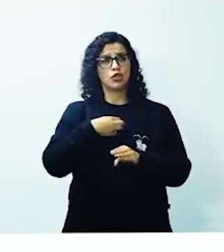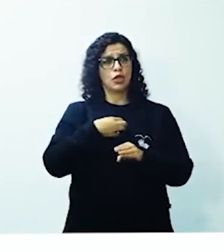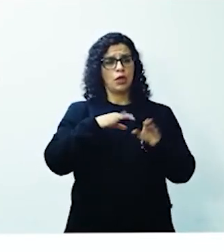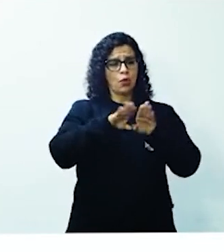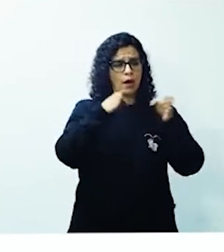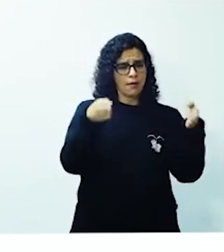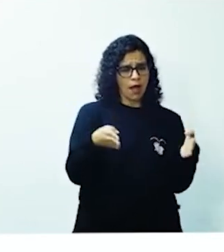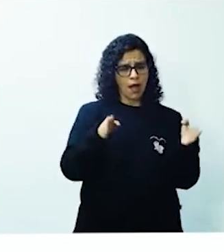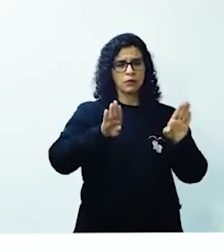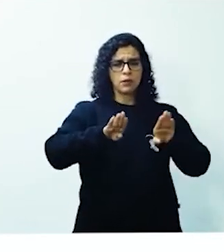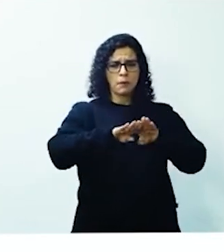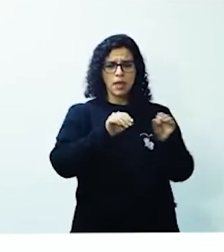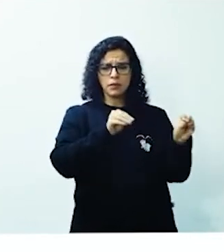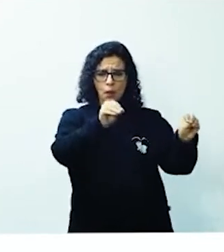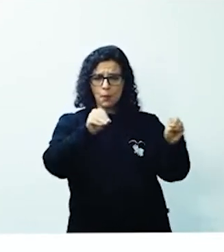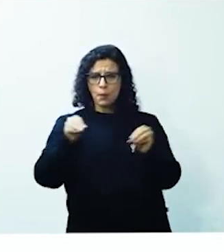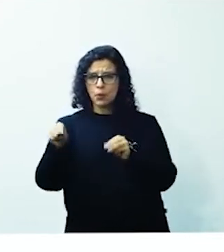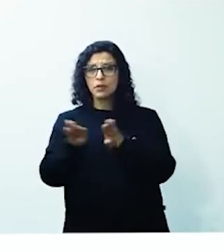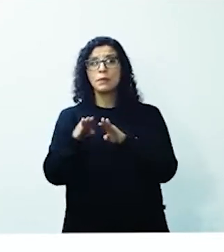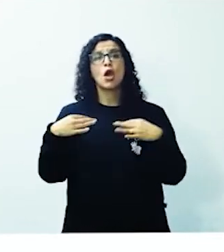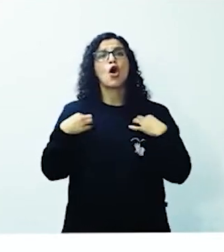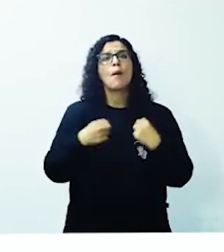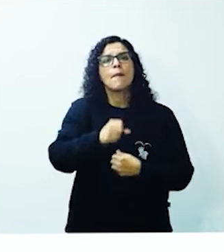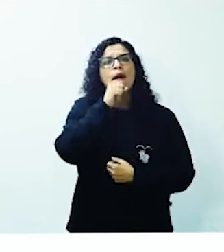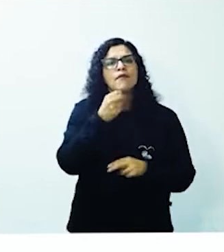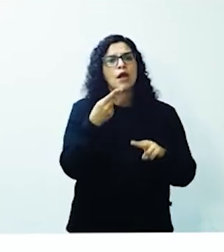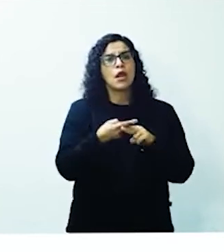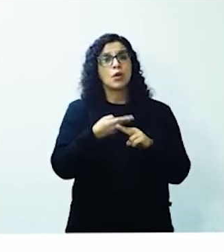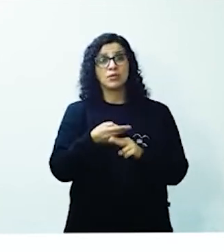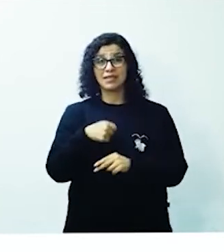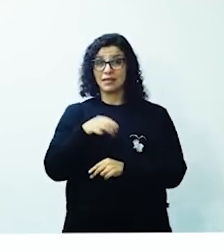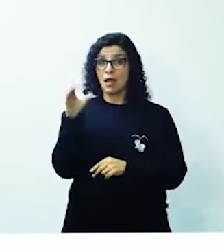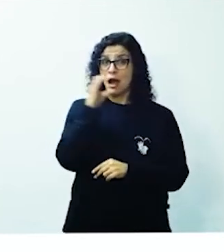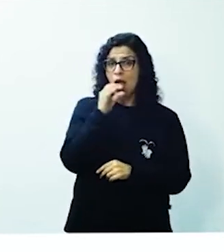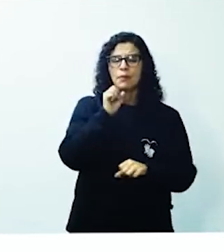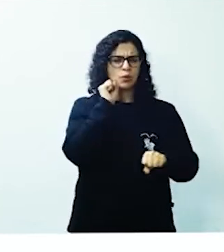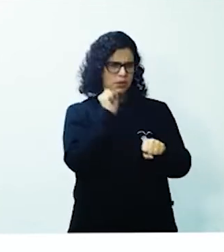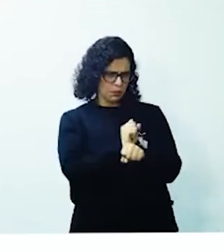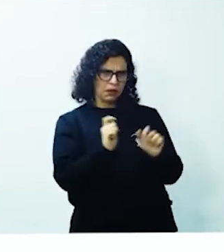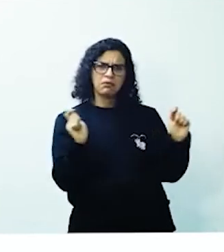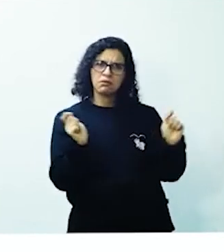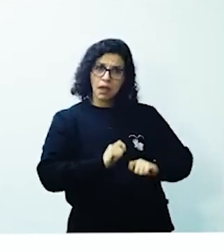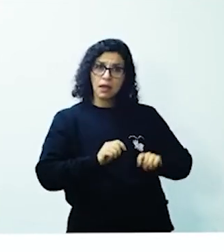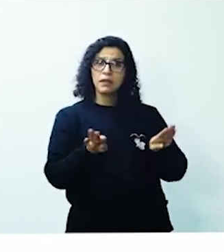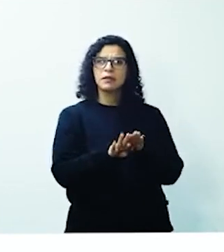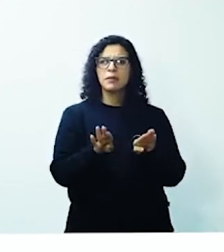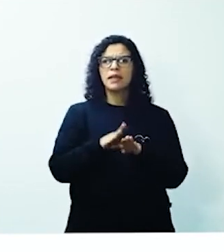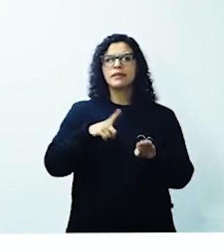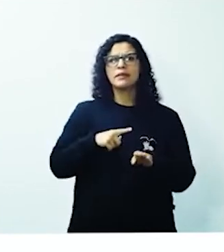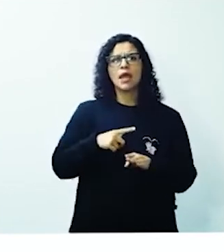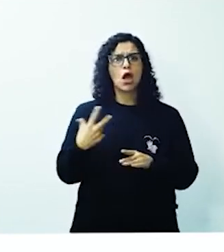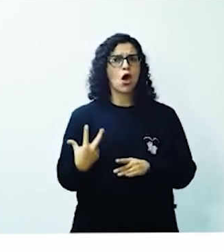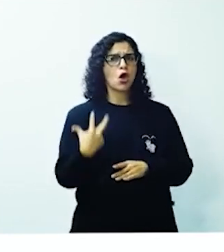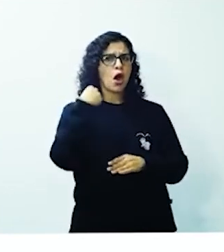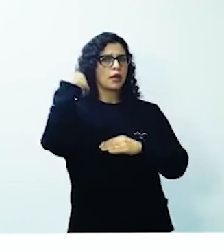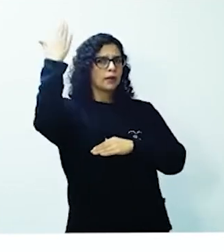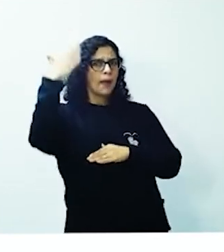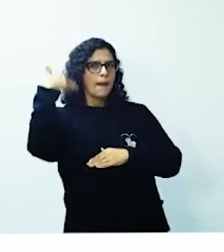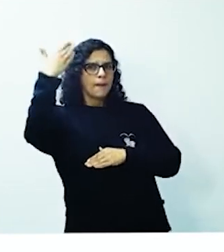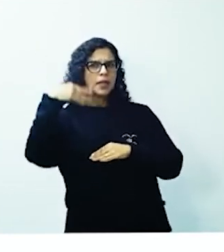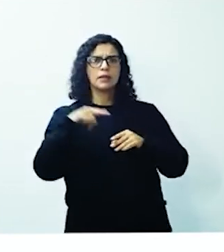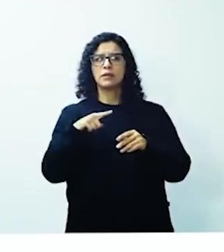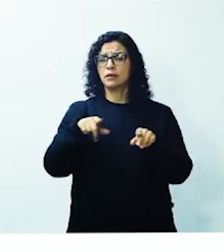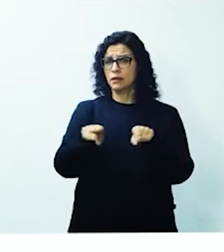de lugar, use aquela roupa velha, na pressa, pode esperar. Corte, pinte o seu cabelo,